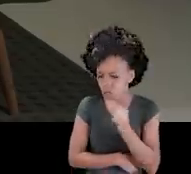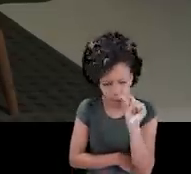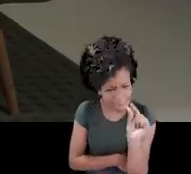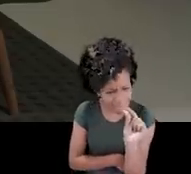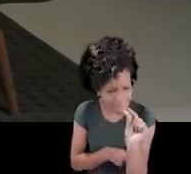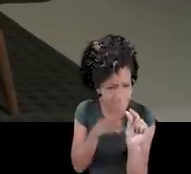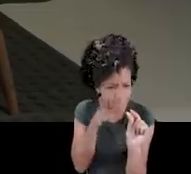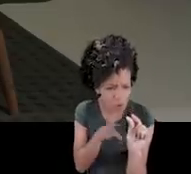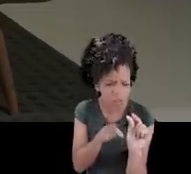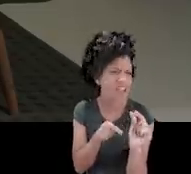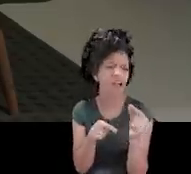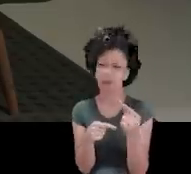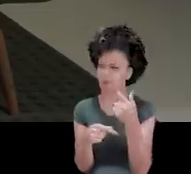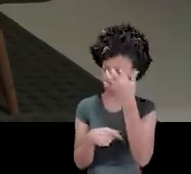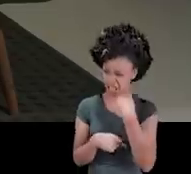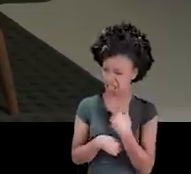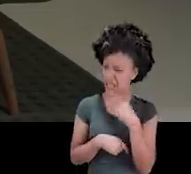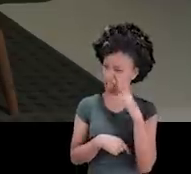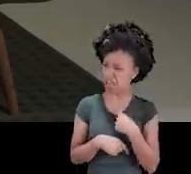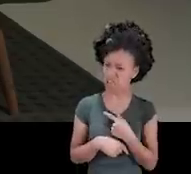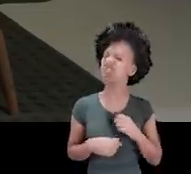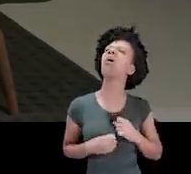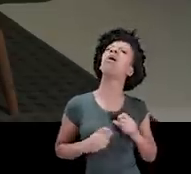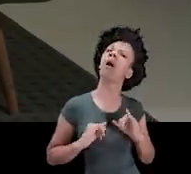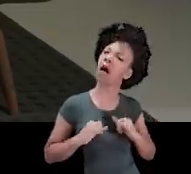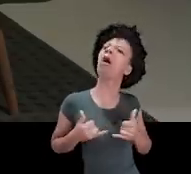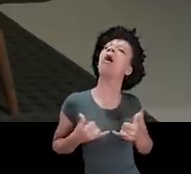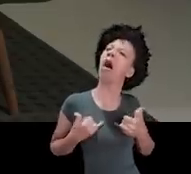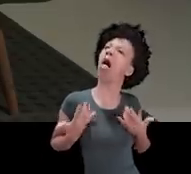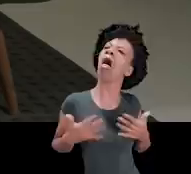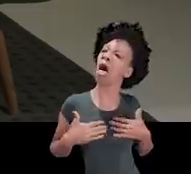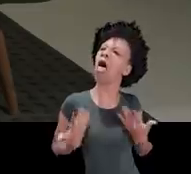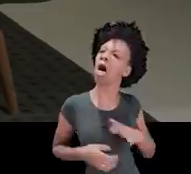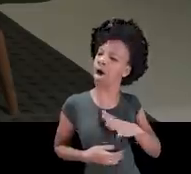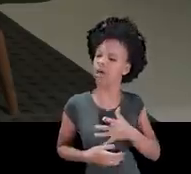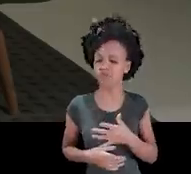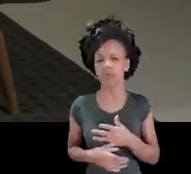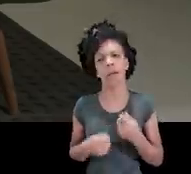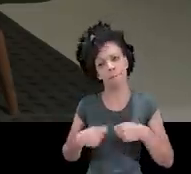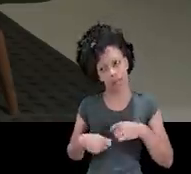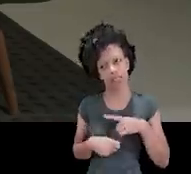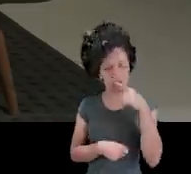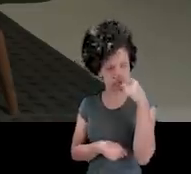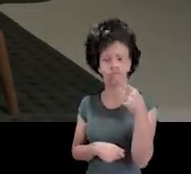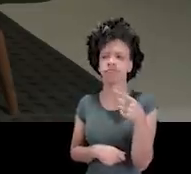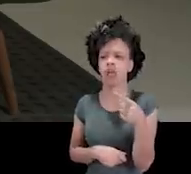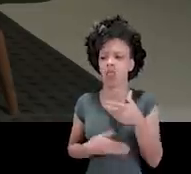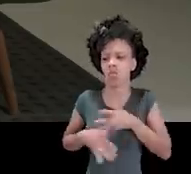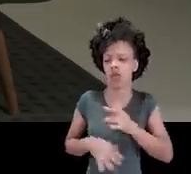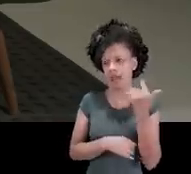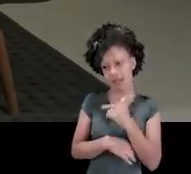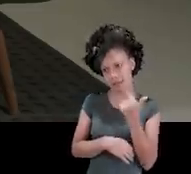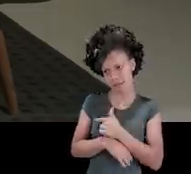aqui pra se levar tão a sério? Pra gente achar que a gente é muito foda? Você tem que ter muito ego. Pra você não querer rir da sua